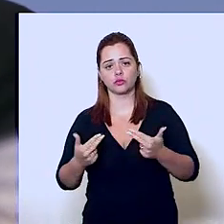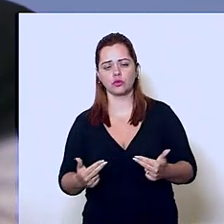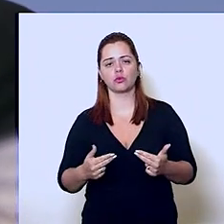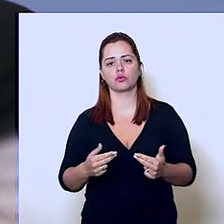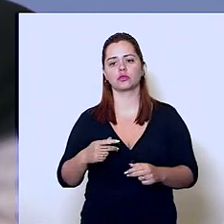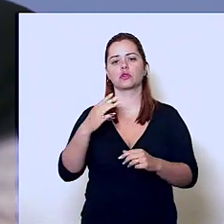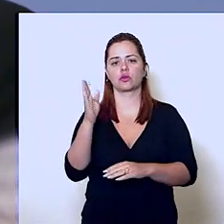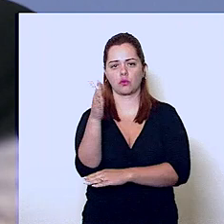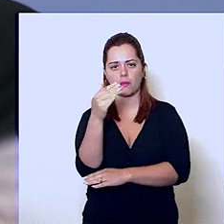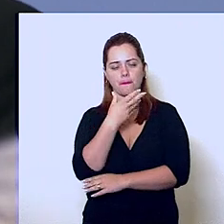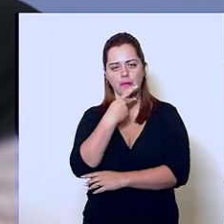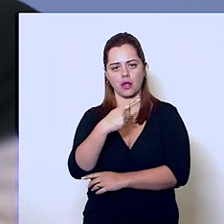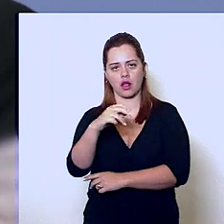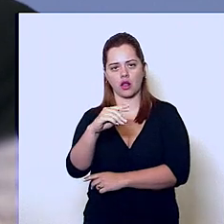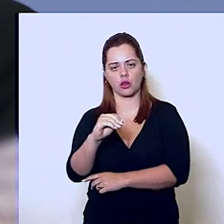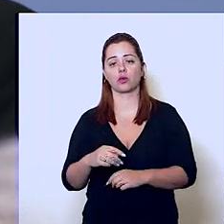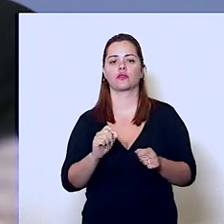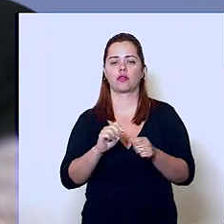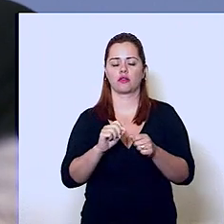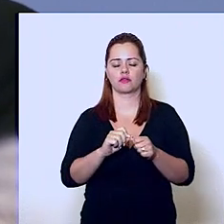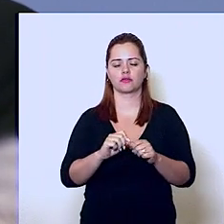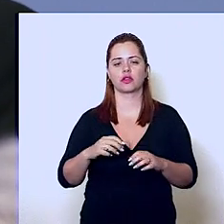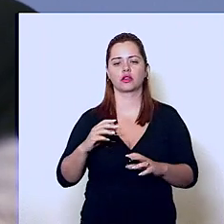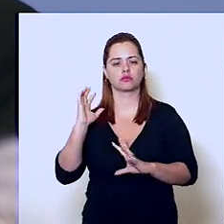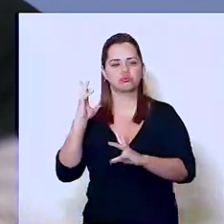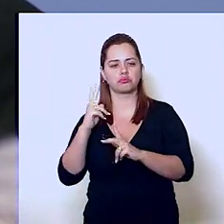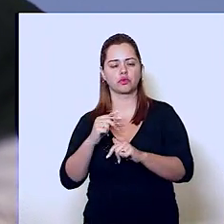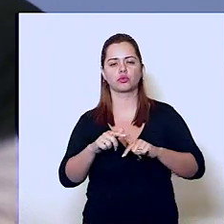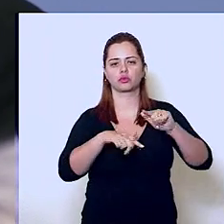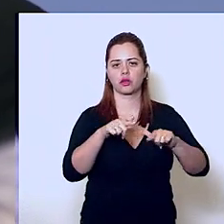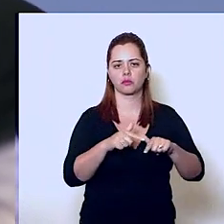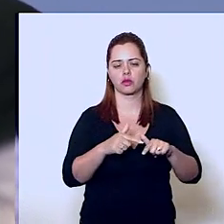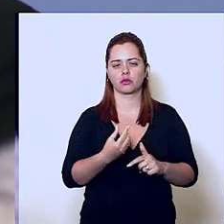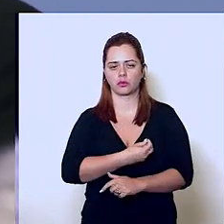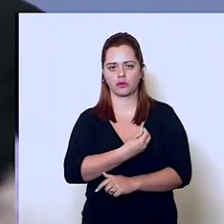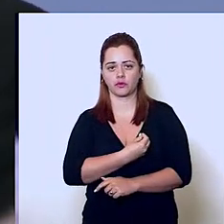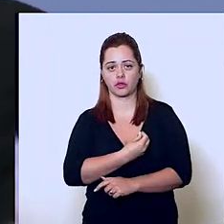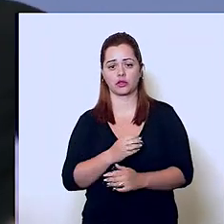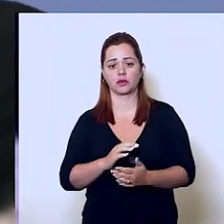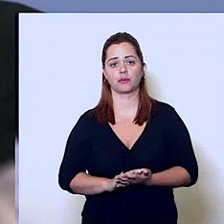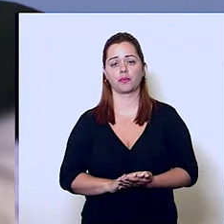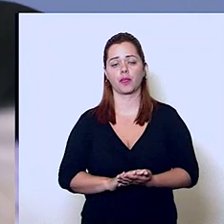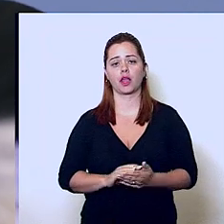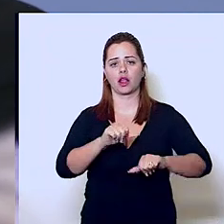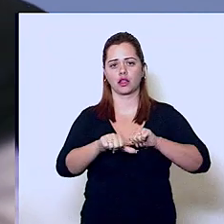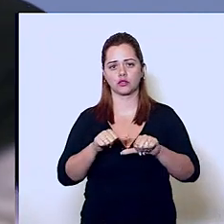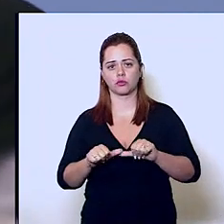hoje nós nos beneficiamos da modernização e de transformações que ele introduziu no